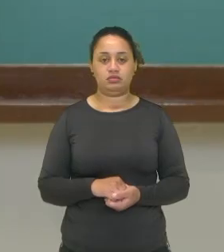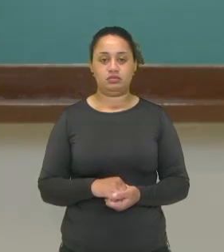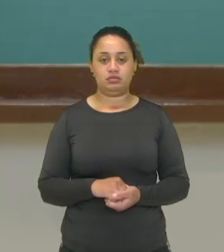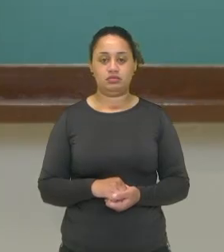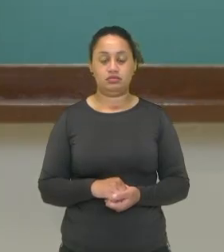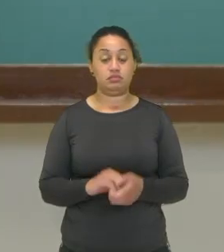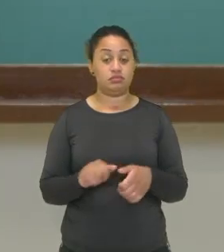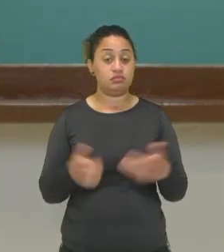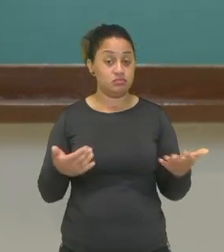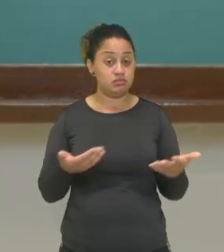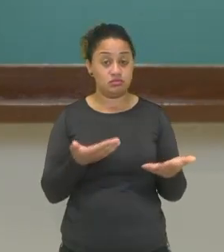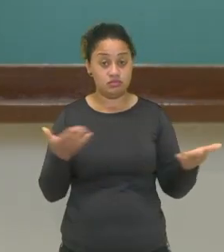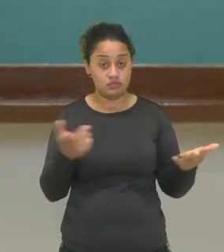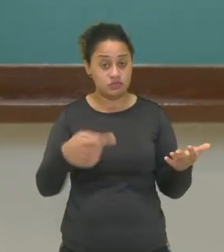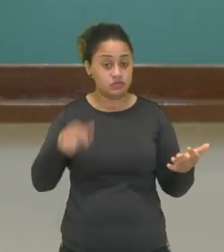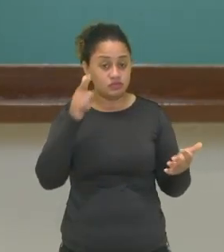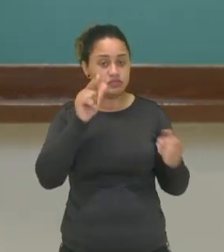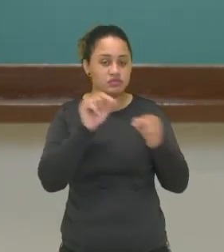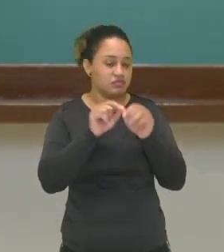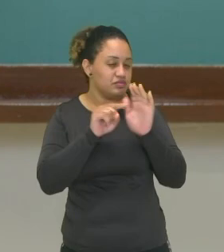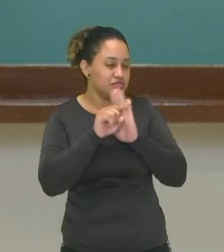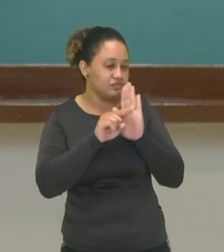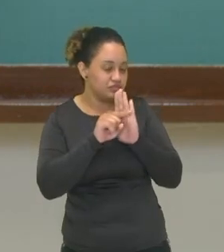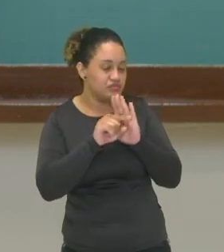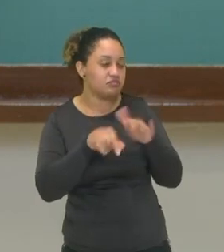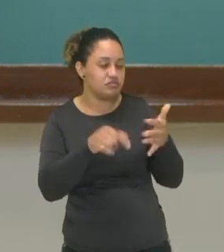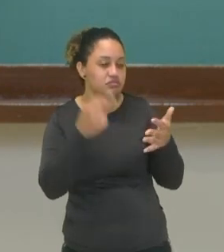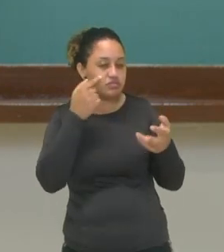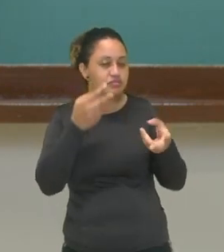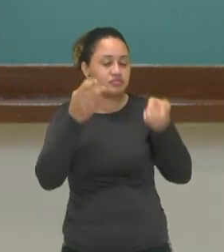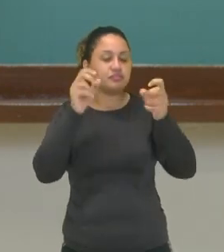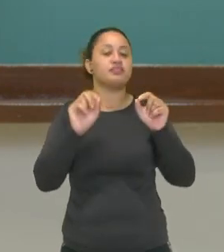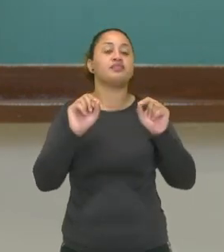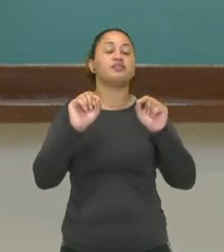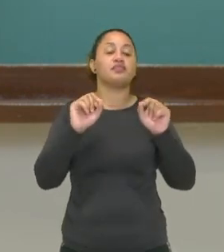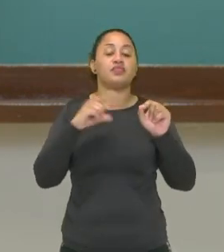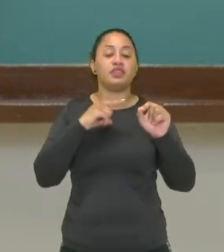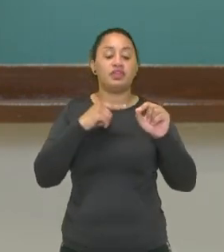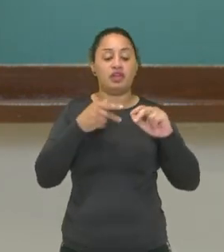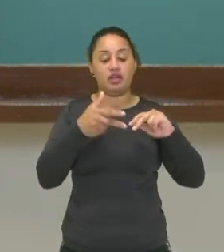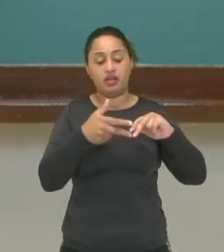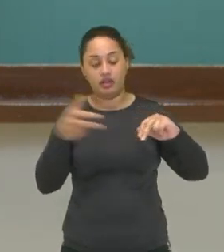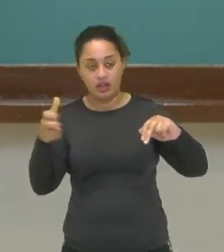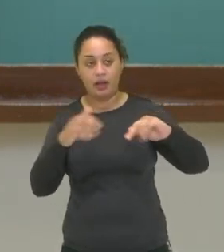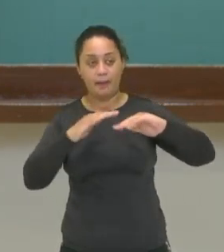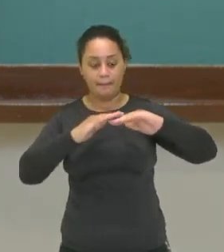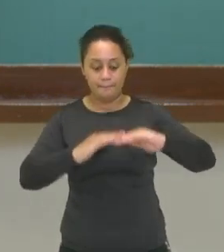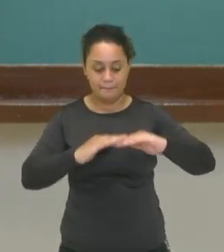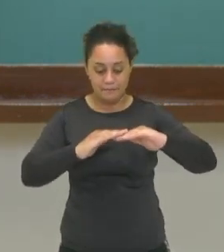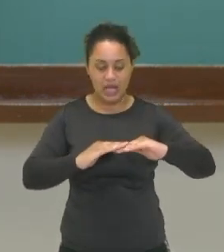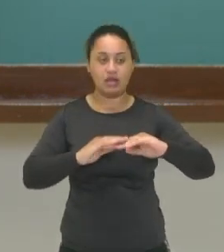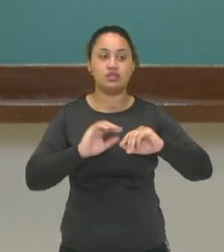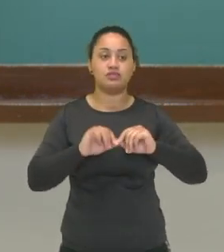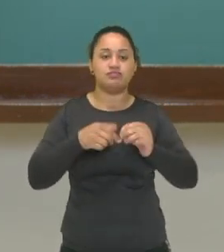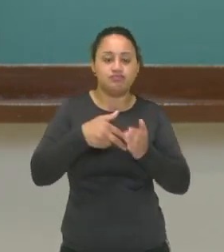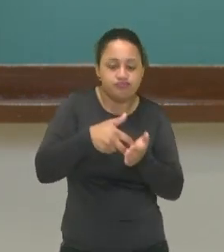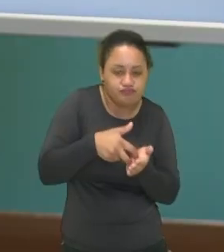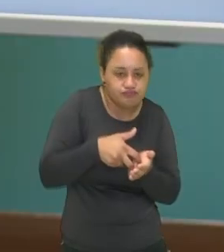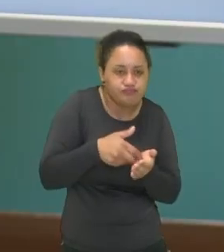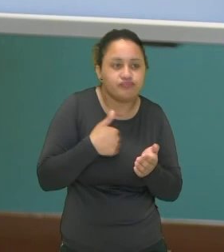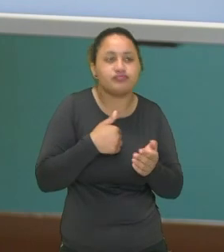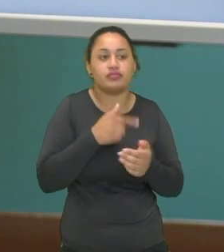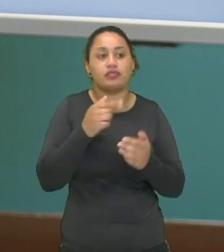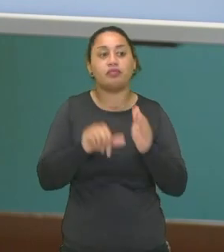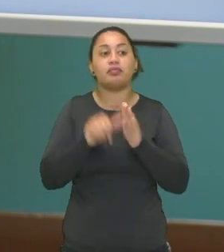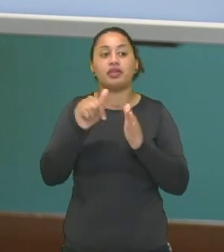E aí, pessoal, fez a sua pesquisa? Então, olha só, nós temos a saída baixa, que é desta imagem aqui,